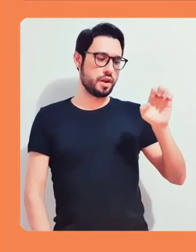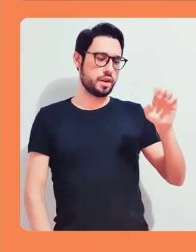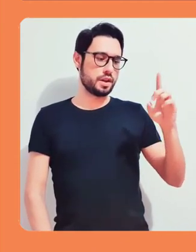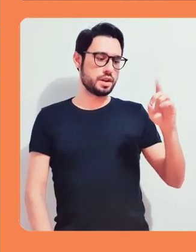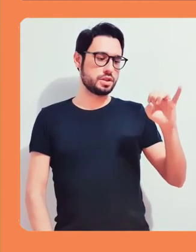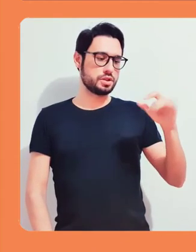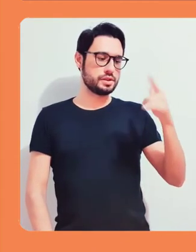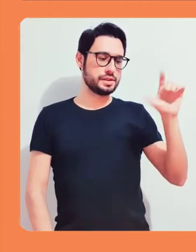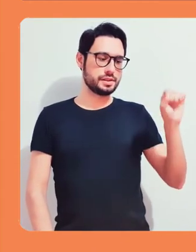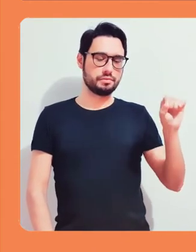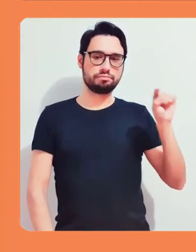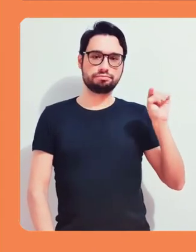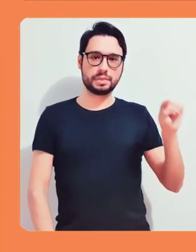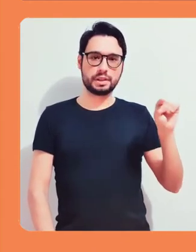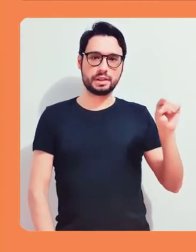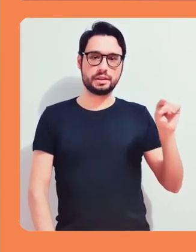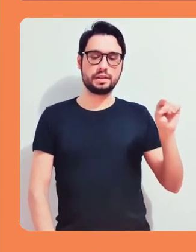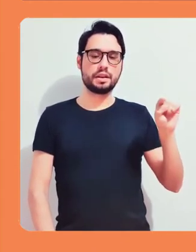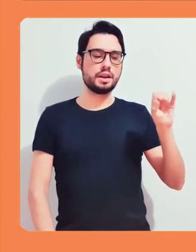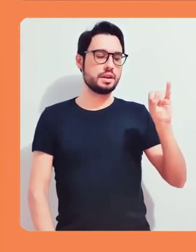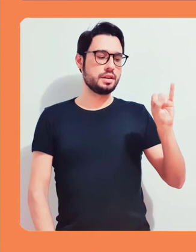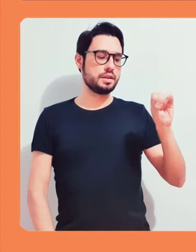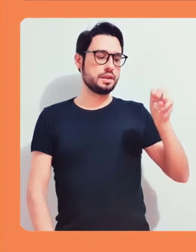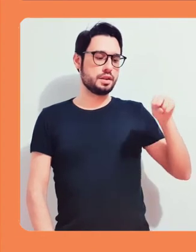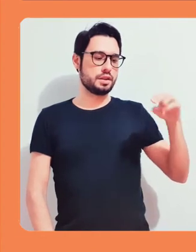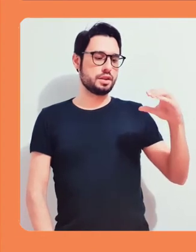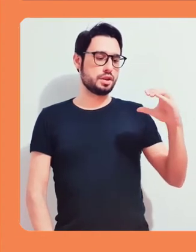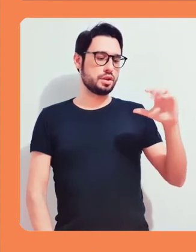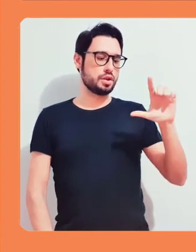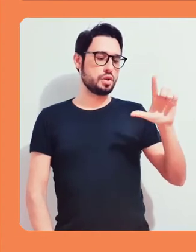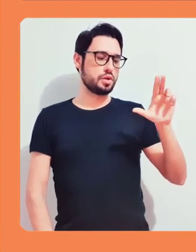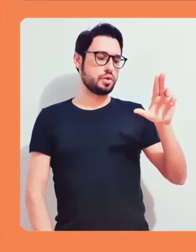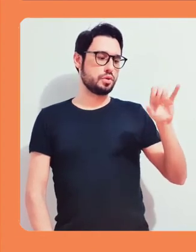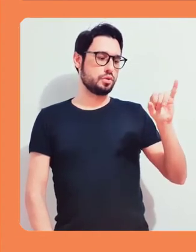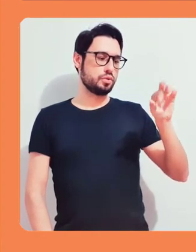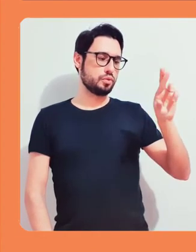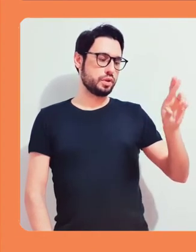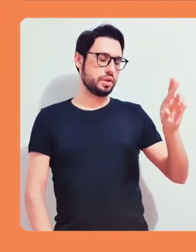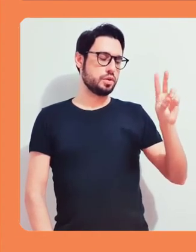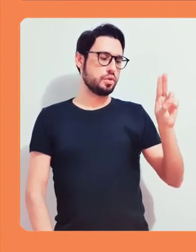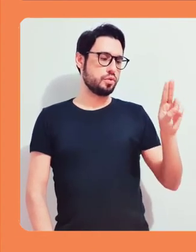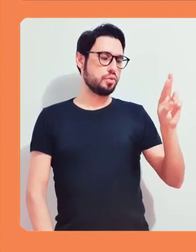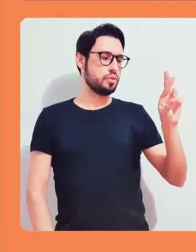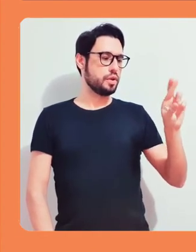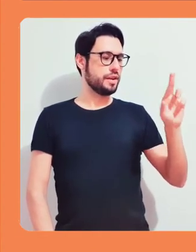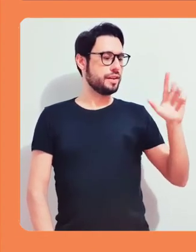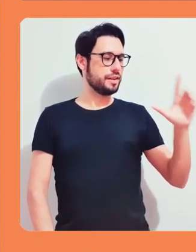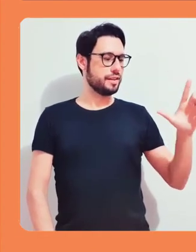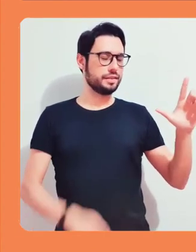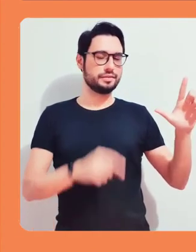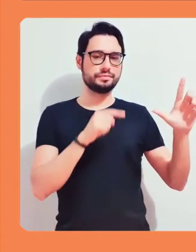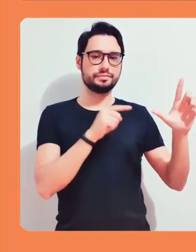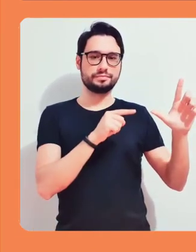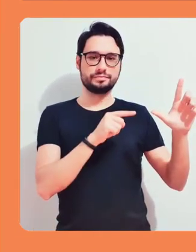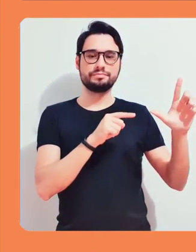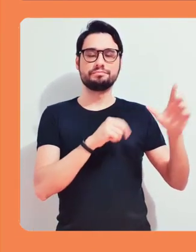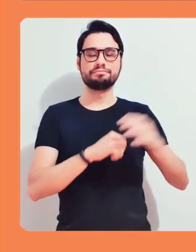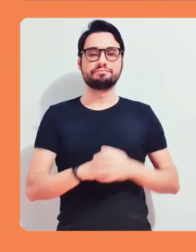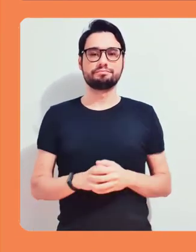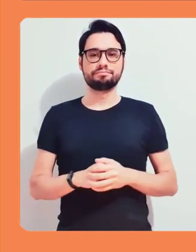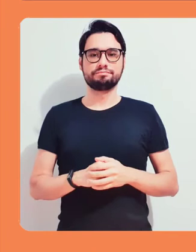caso já está ativo, e incluir uma URL.